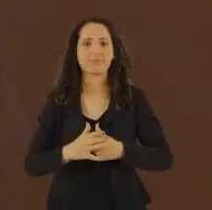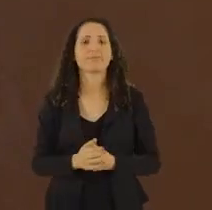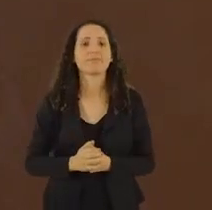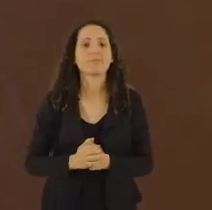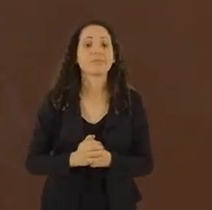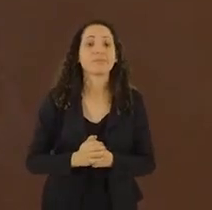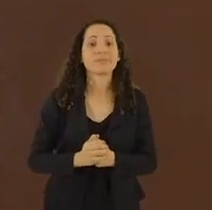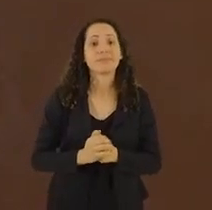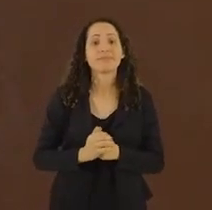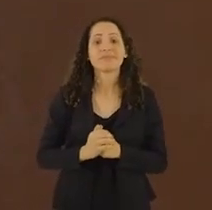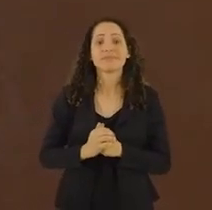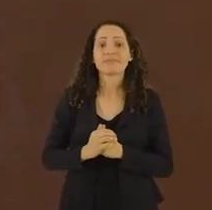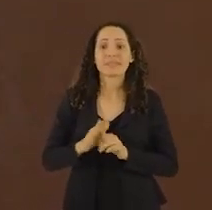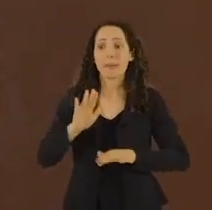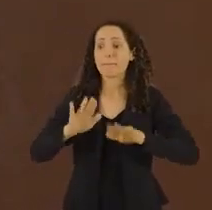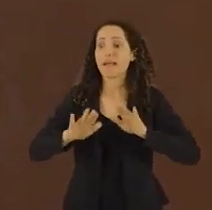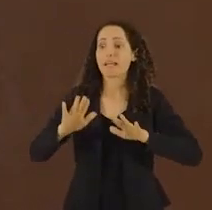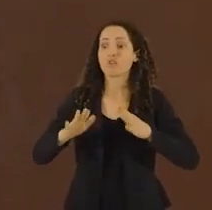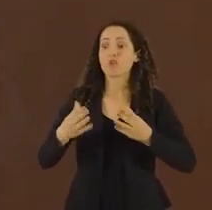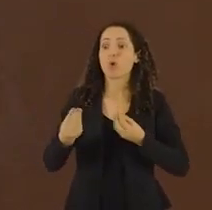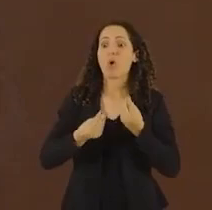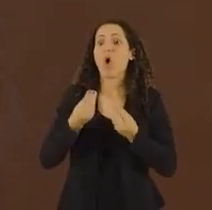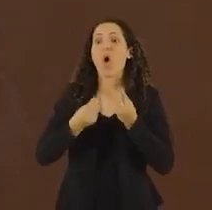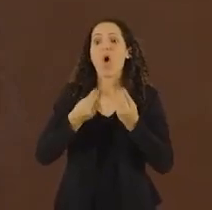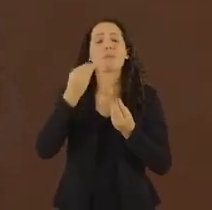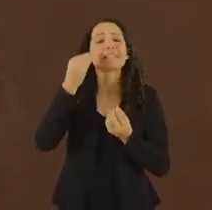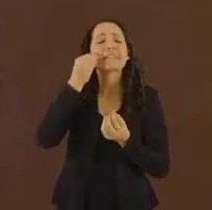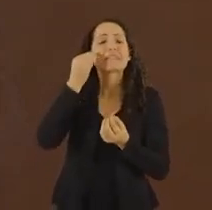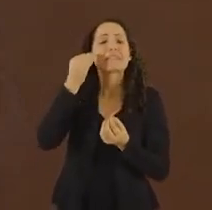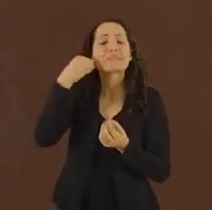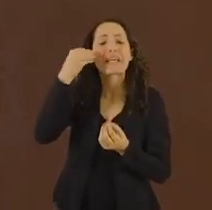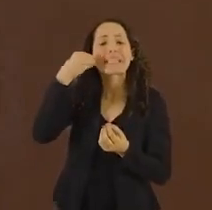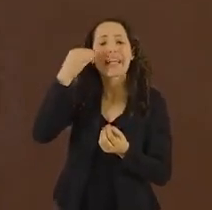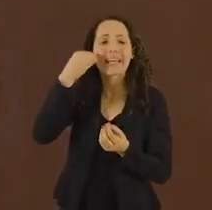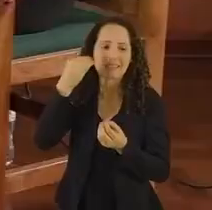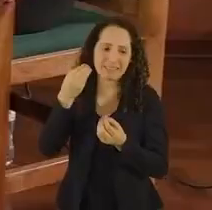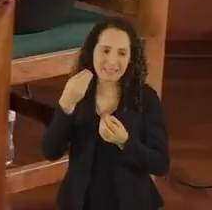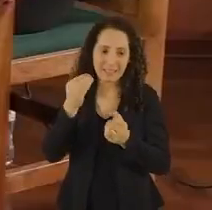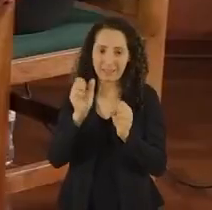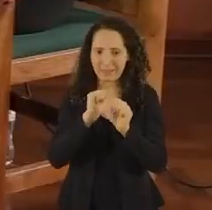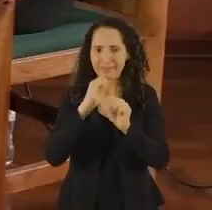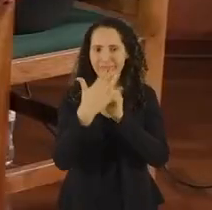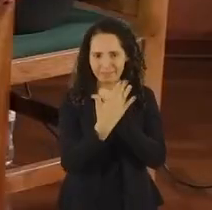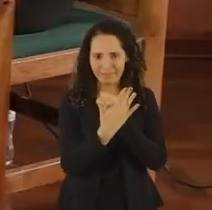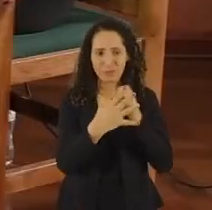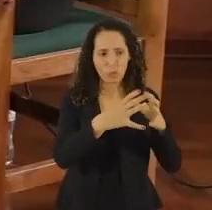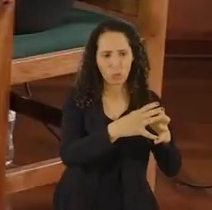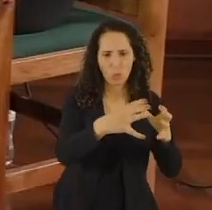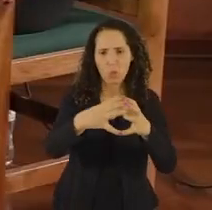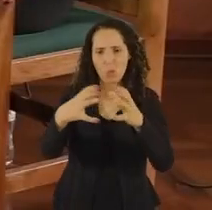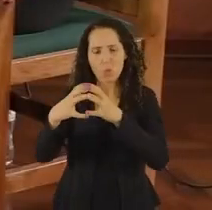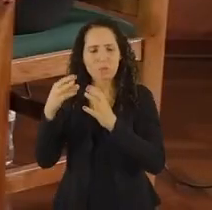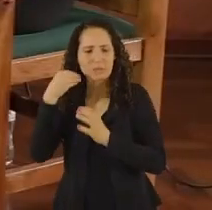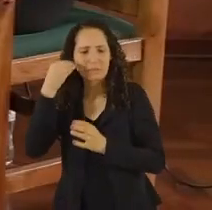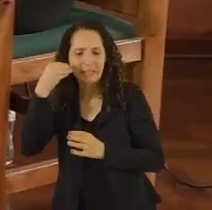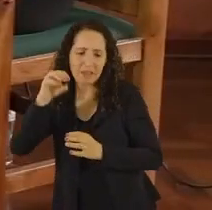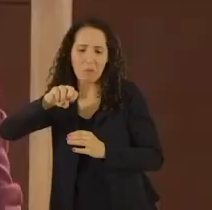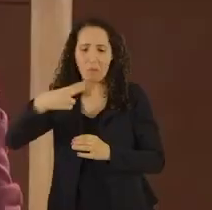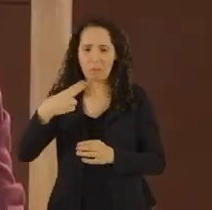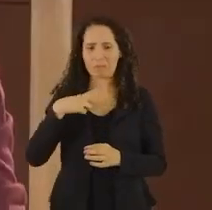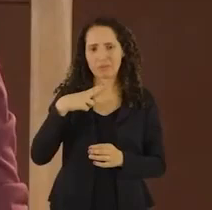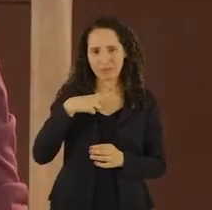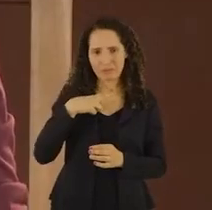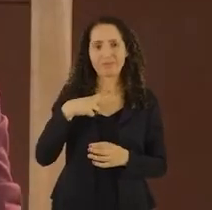depende muito do grau do conservar o foi para cada grupo trauma ou para cada